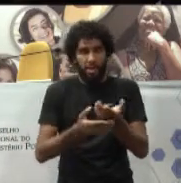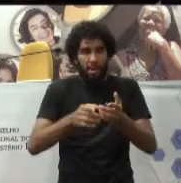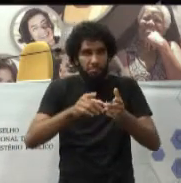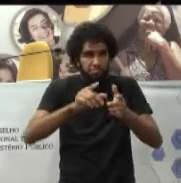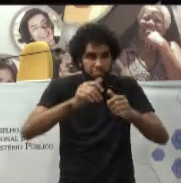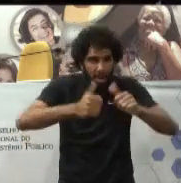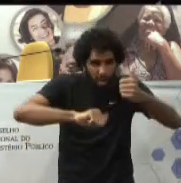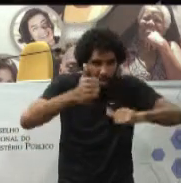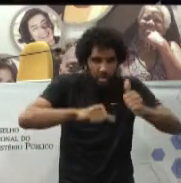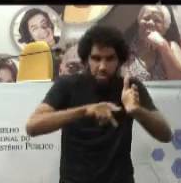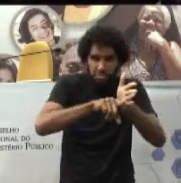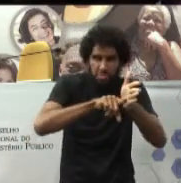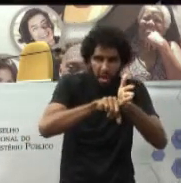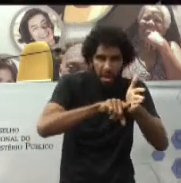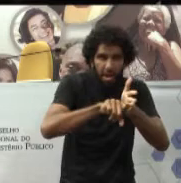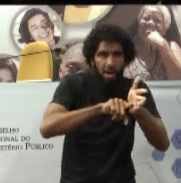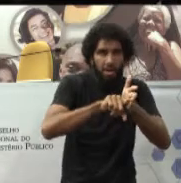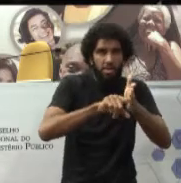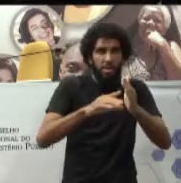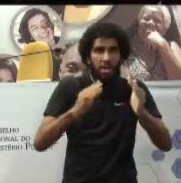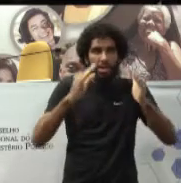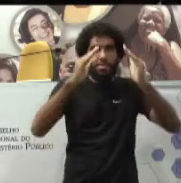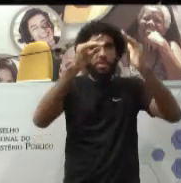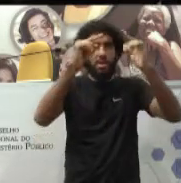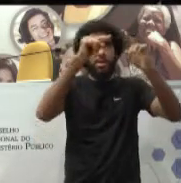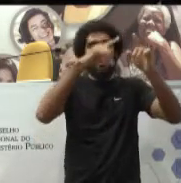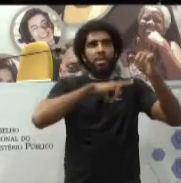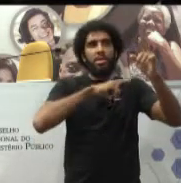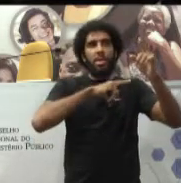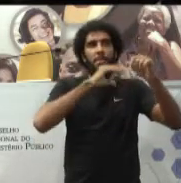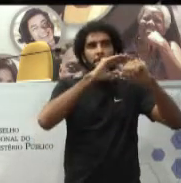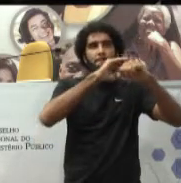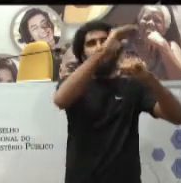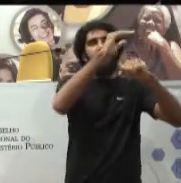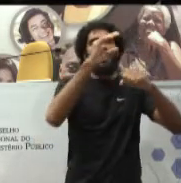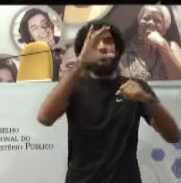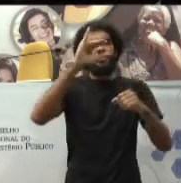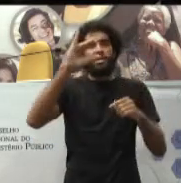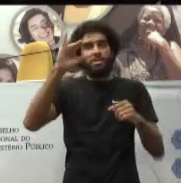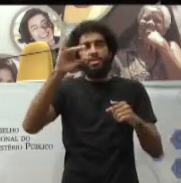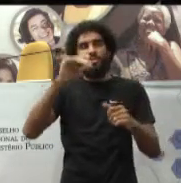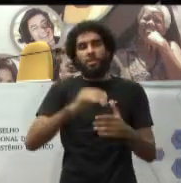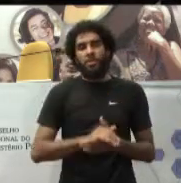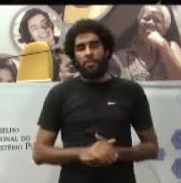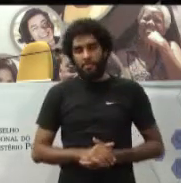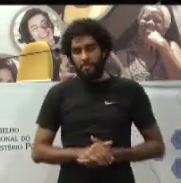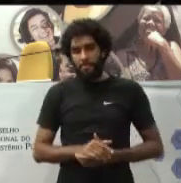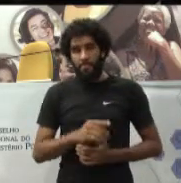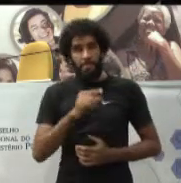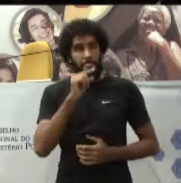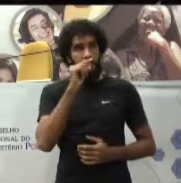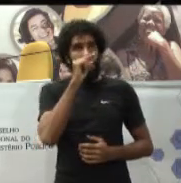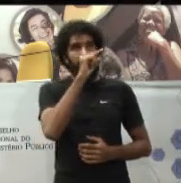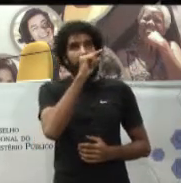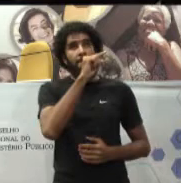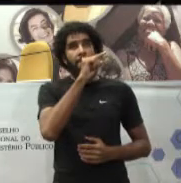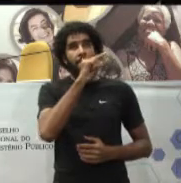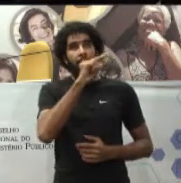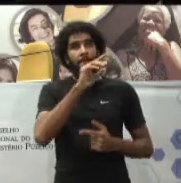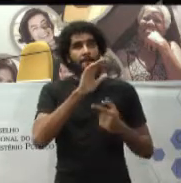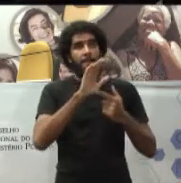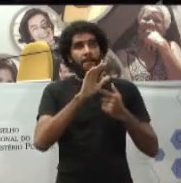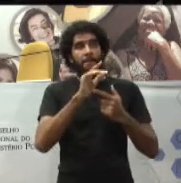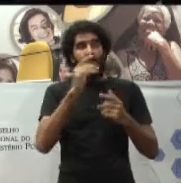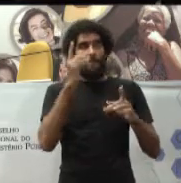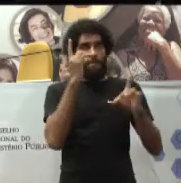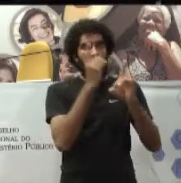review eles são as que têm mais evidência científica isso aí é fartamente achado